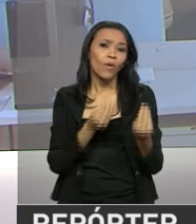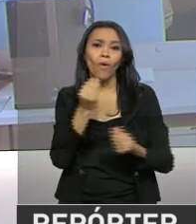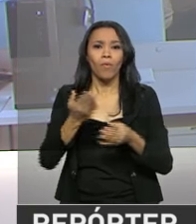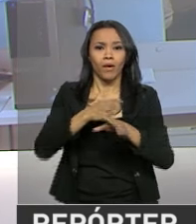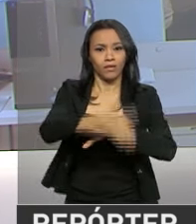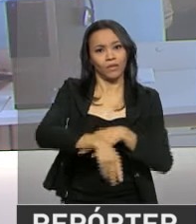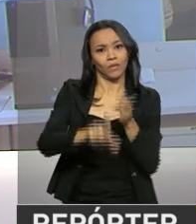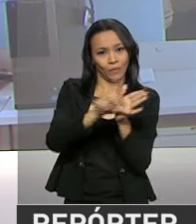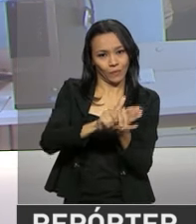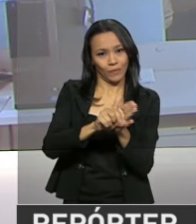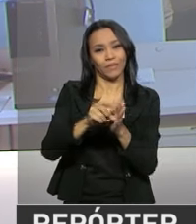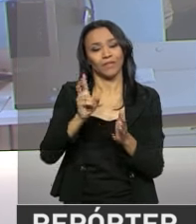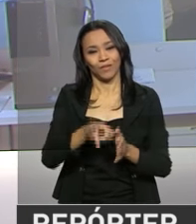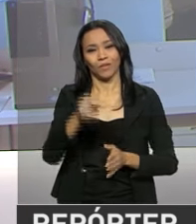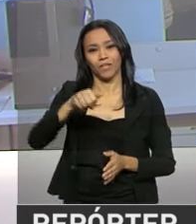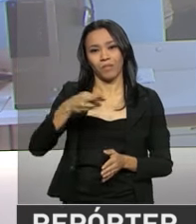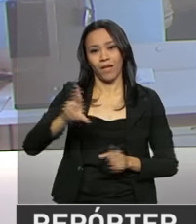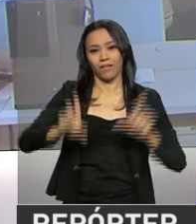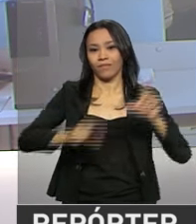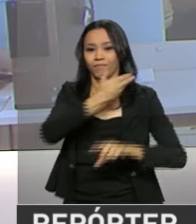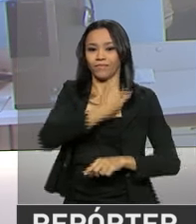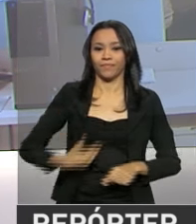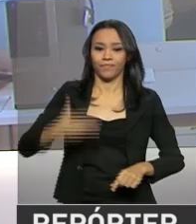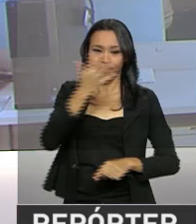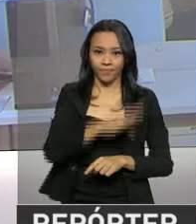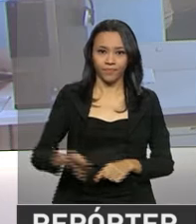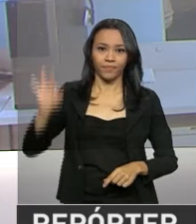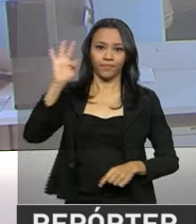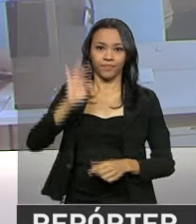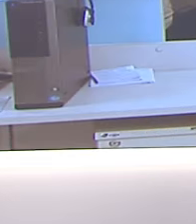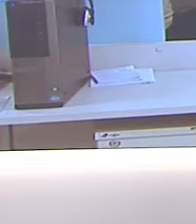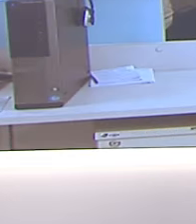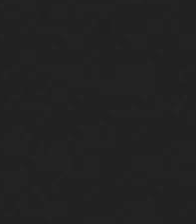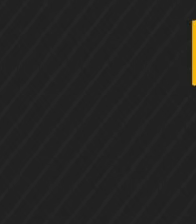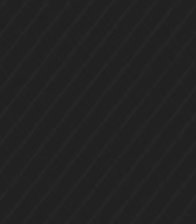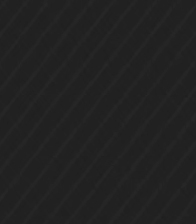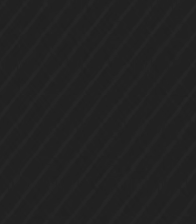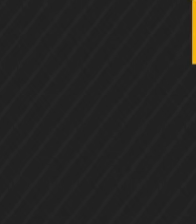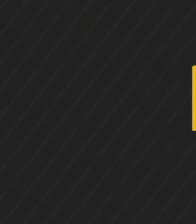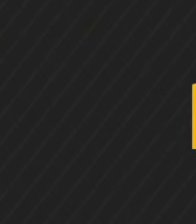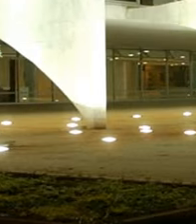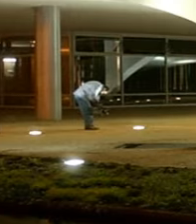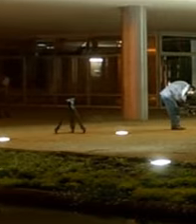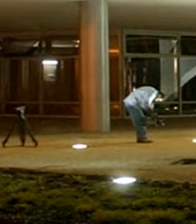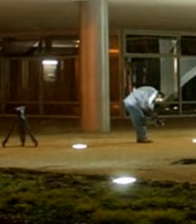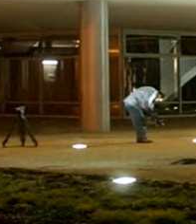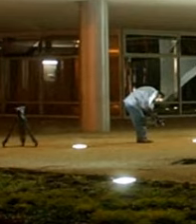sociais. Continue na NBR, a TV do Governo Federal.